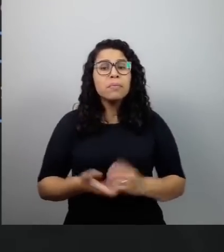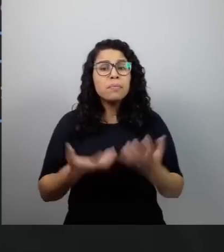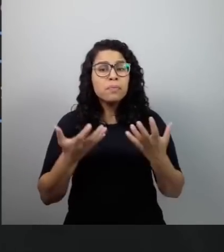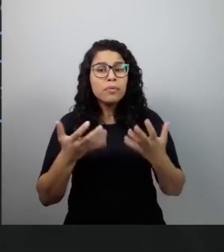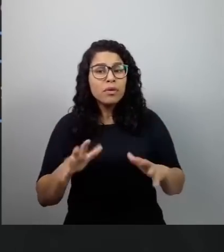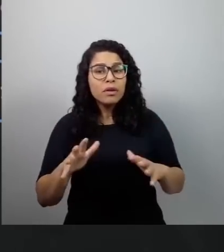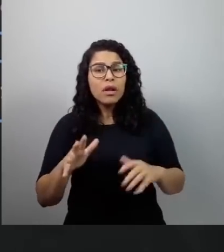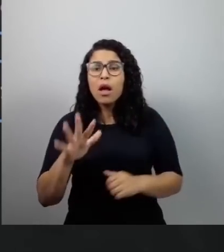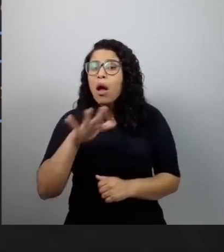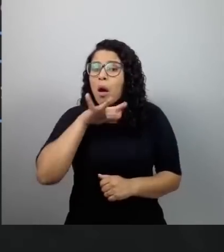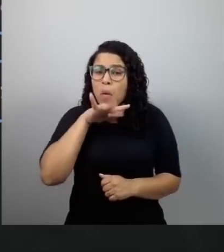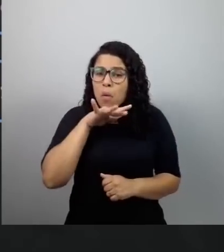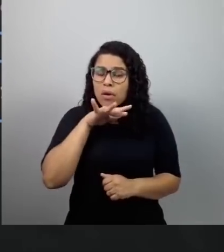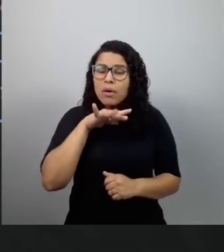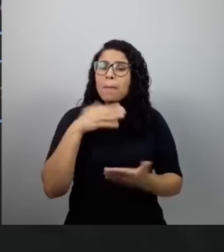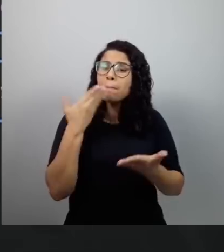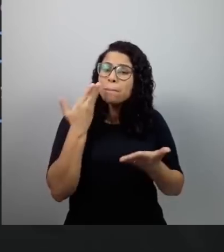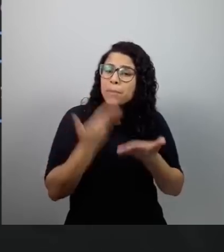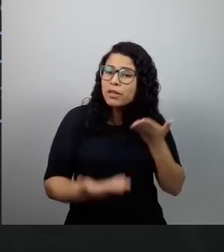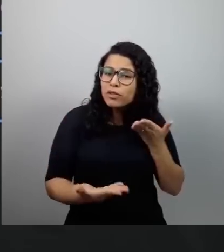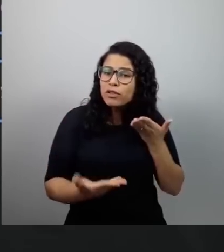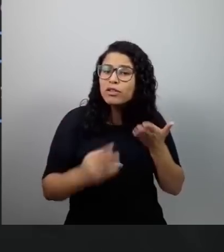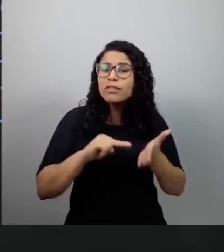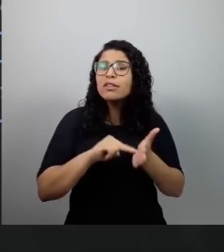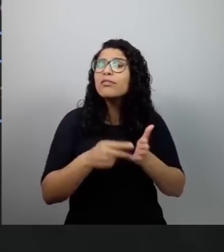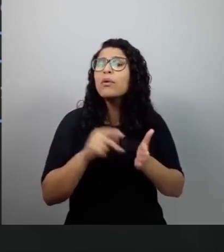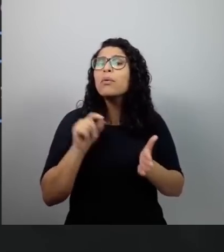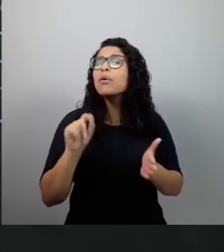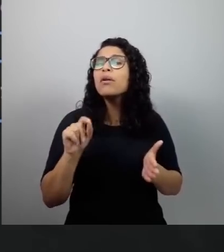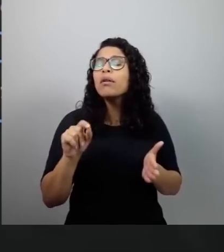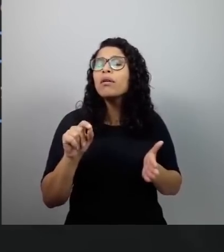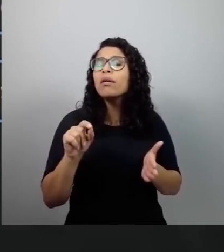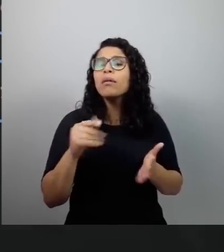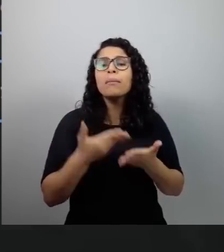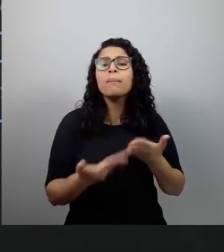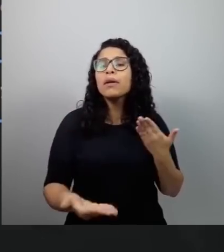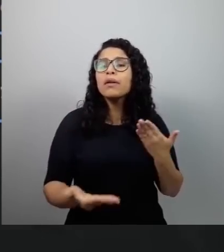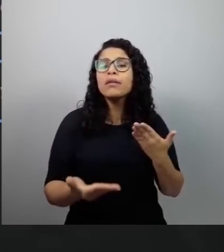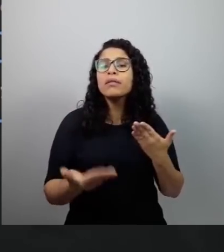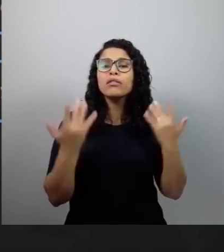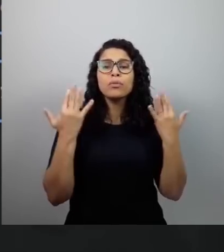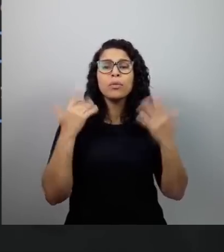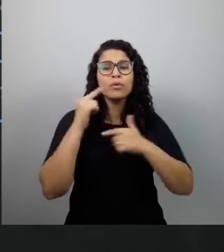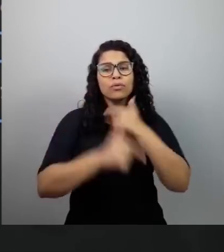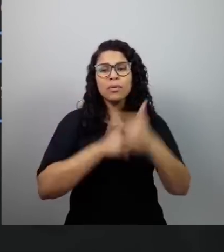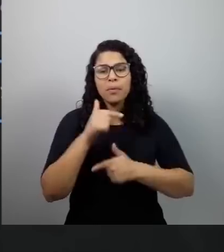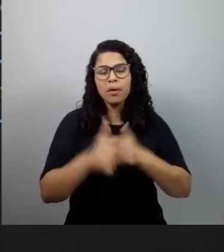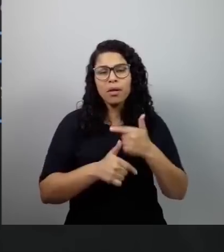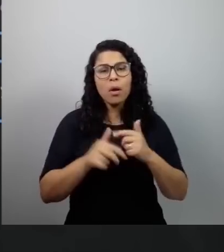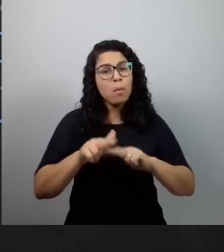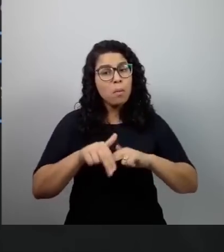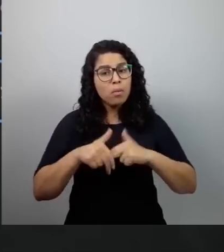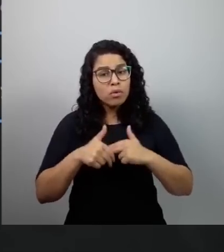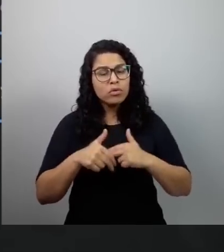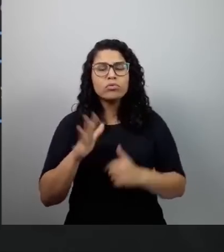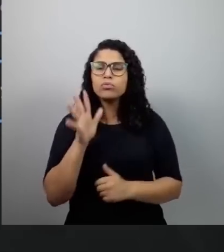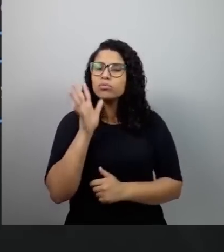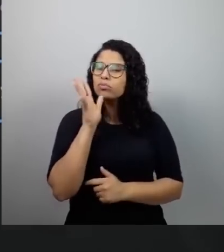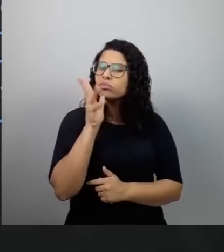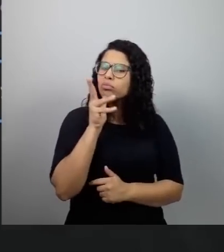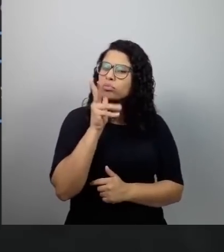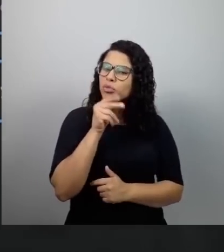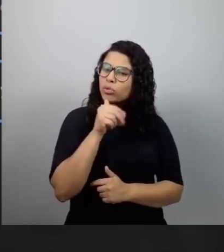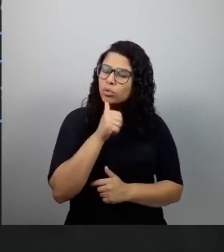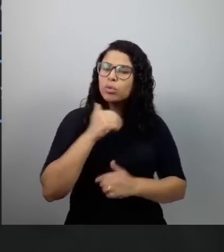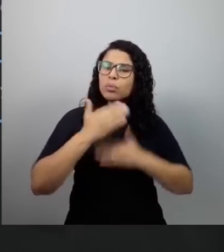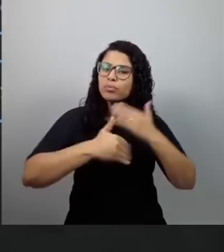café, o fim da escravidão significava perda de mão de obra. Por isso é que esse processo demorou.